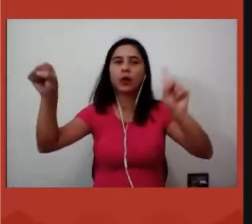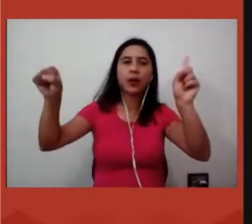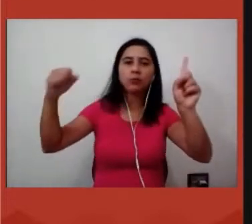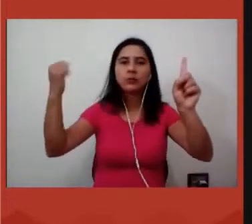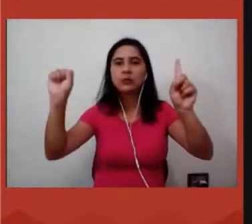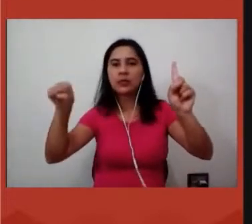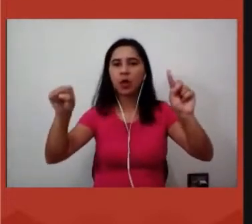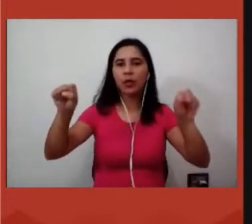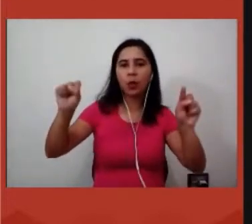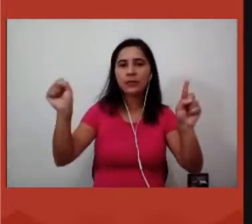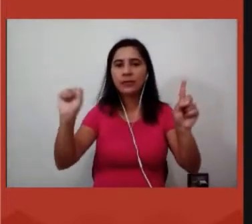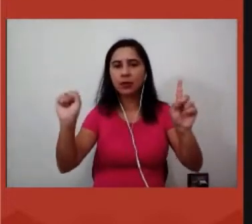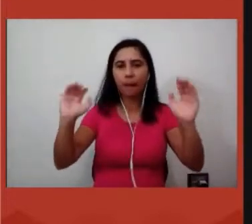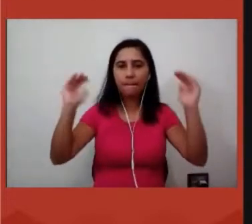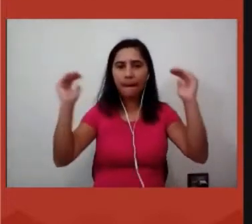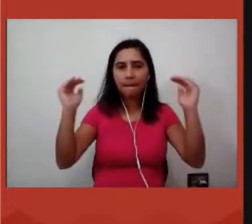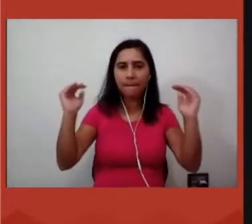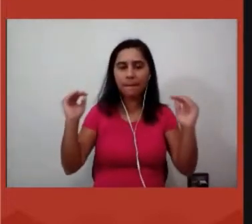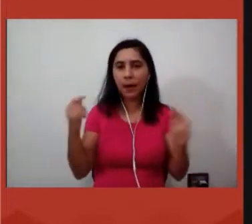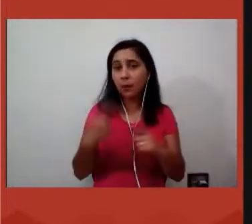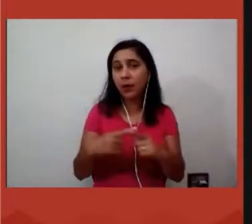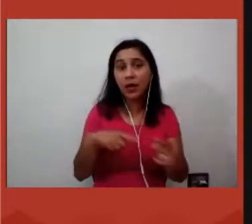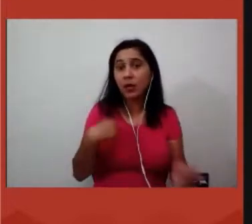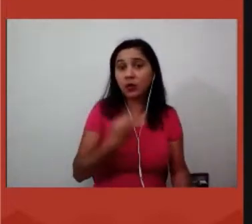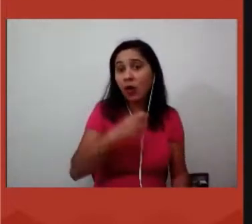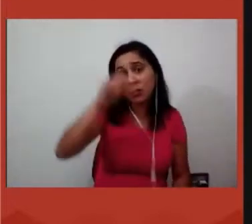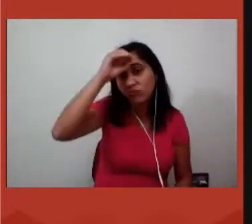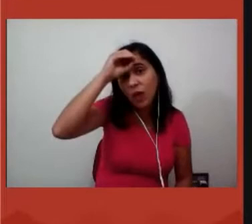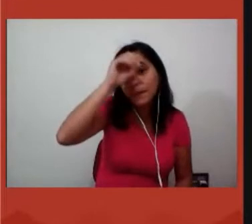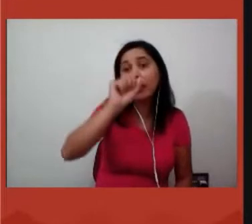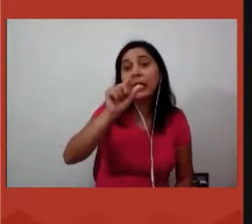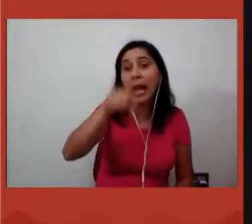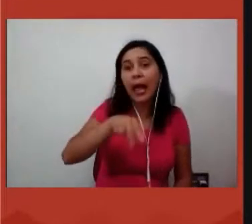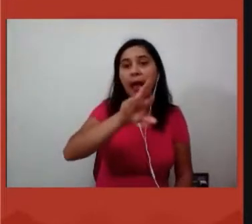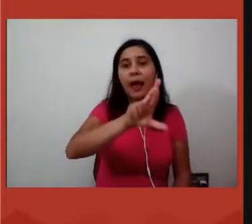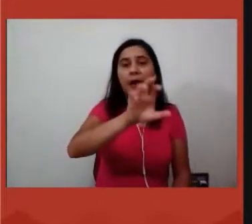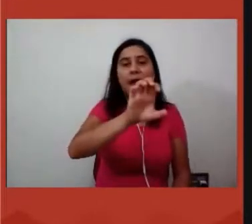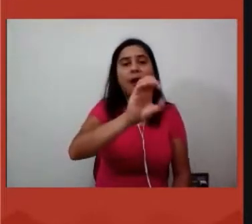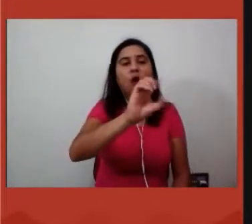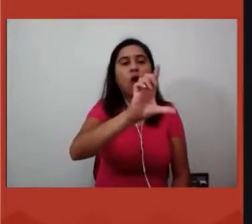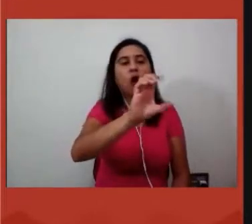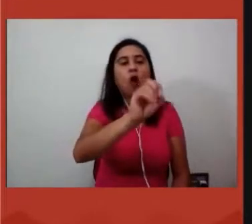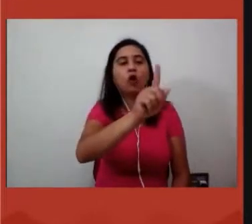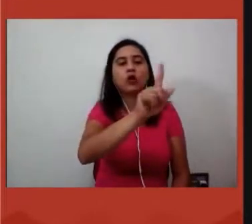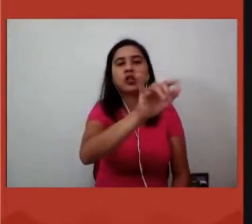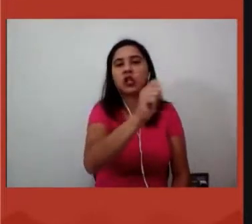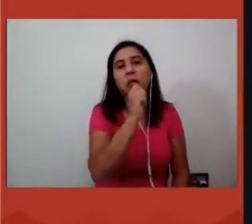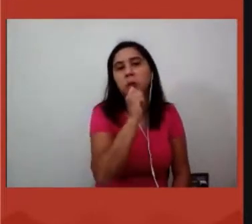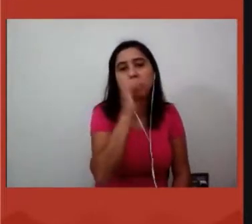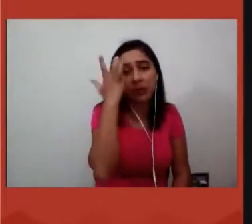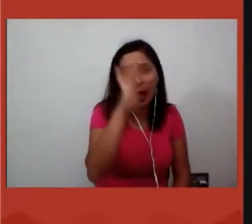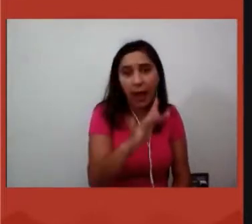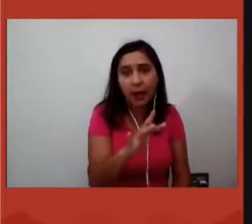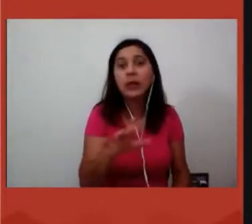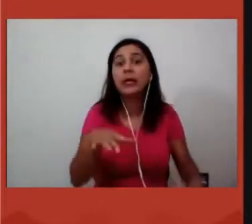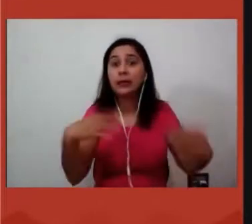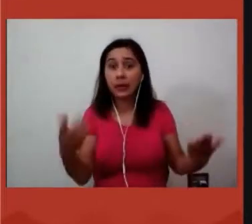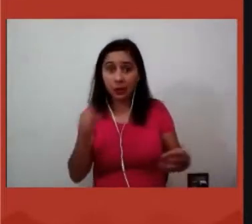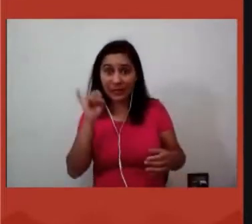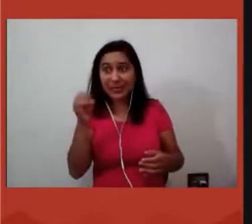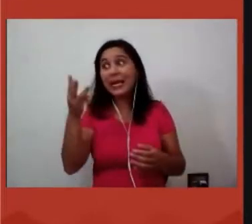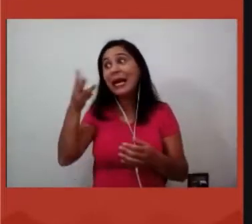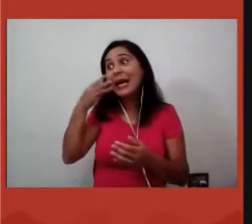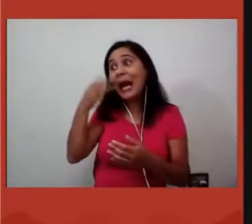isso. Porque se a gente não sabe o que é reologia, a gente não sabe se o gato é estudado pela reologia ou